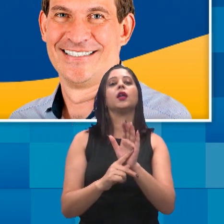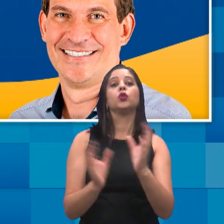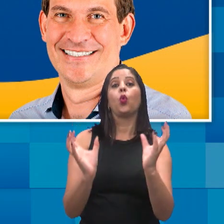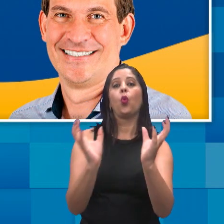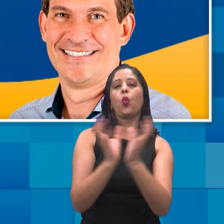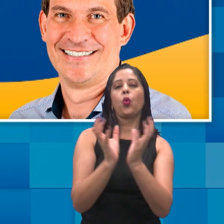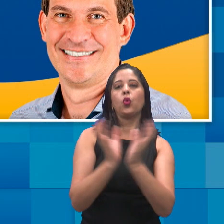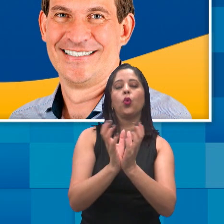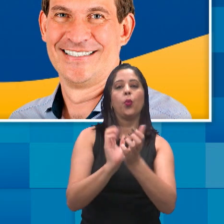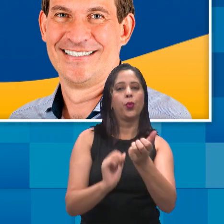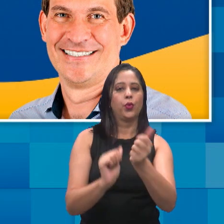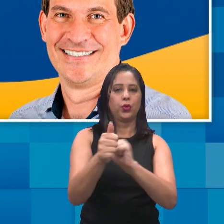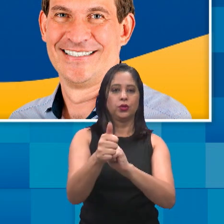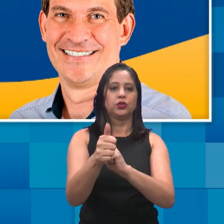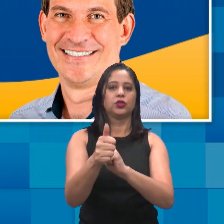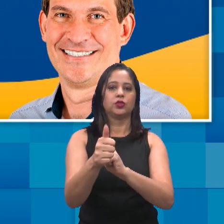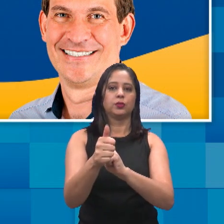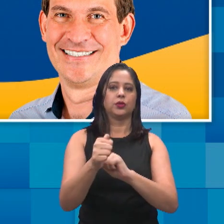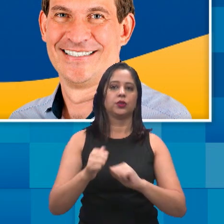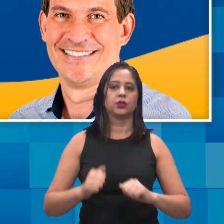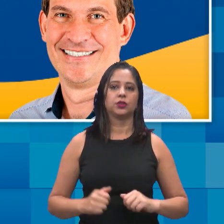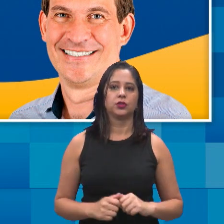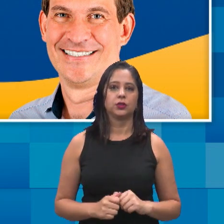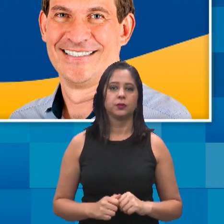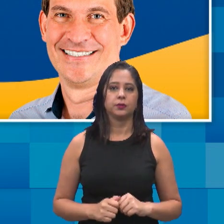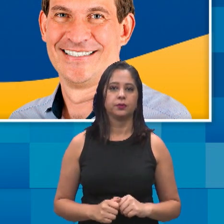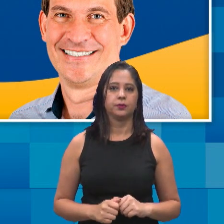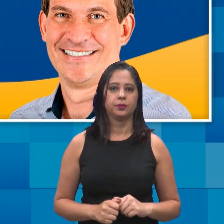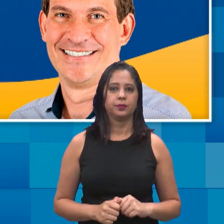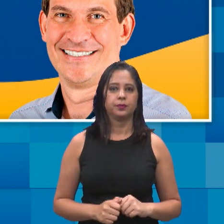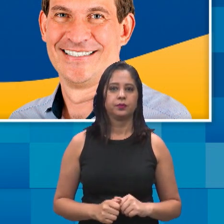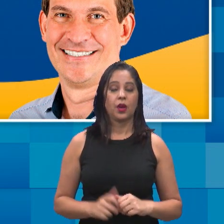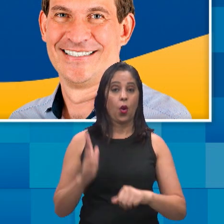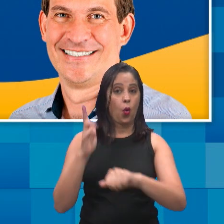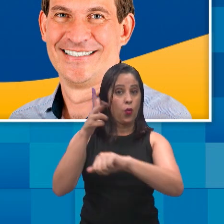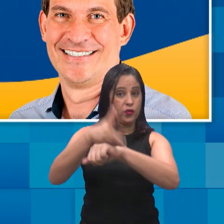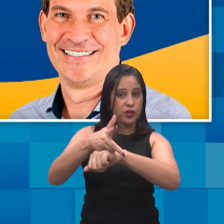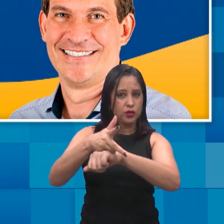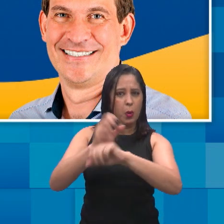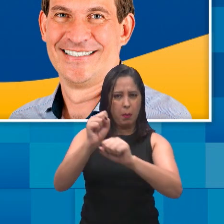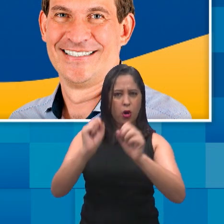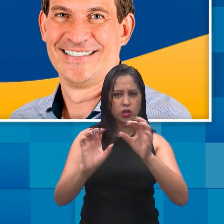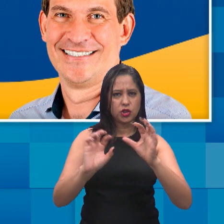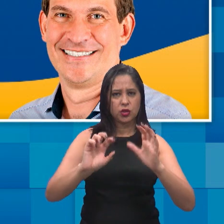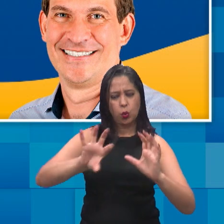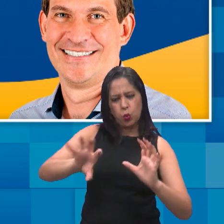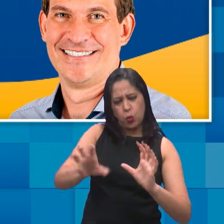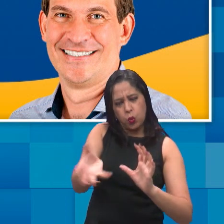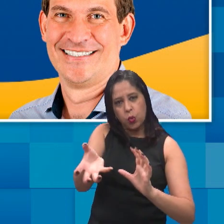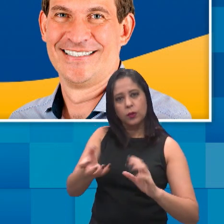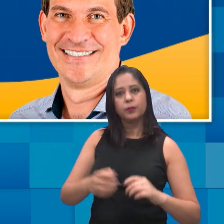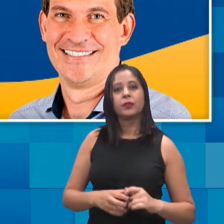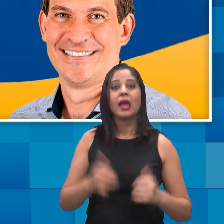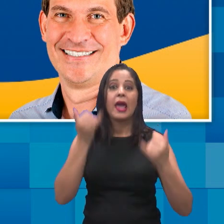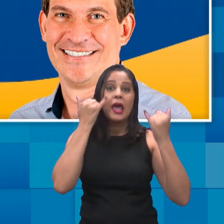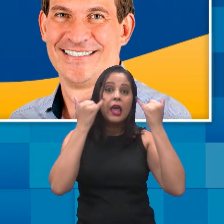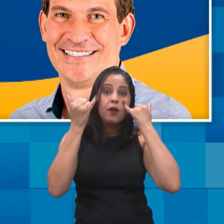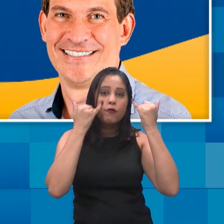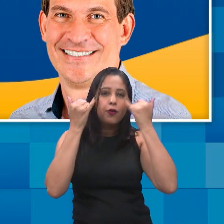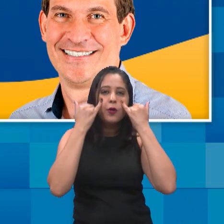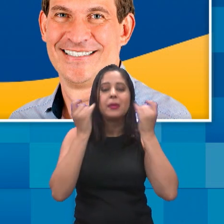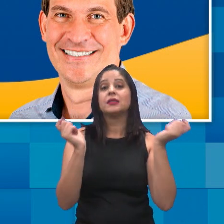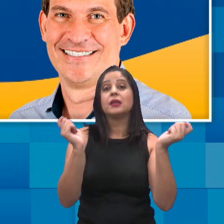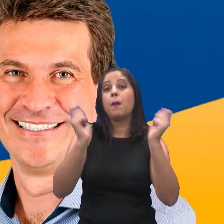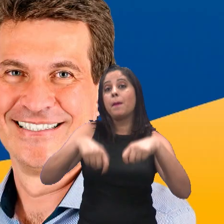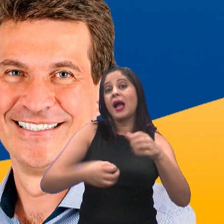no município de Caçapava. Se é um vídeo, Betão, dá para aumentar o som, Betão? Requer informações sobre a possibilidade de